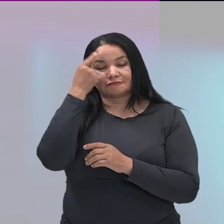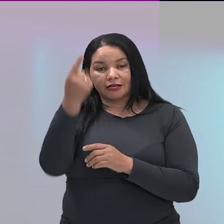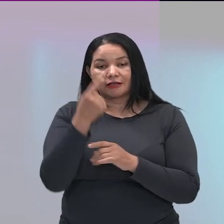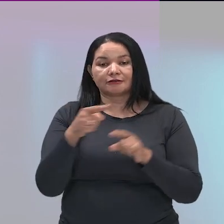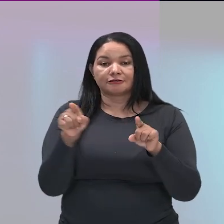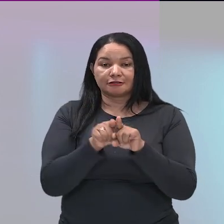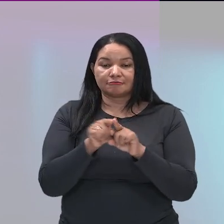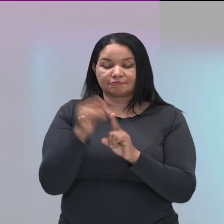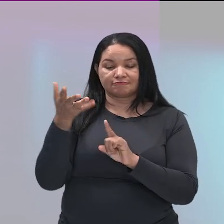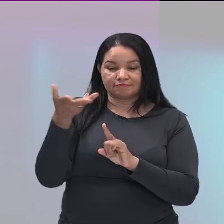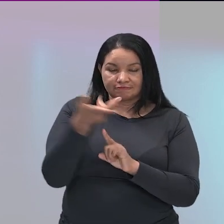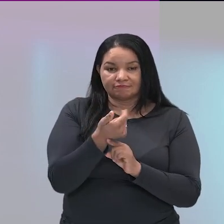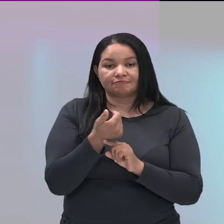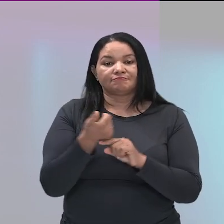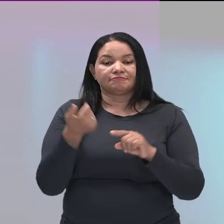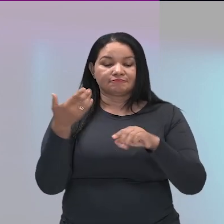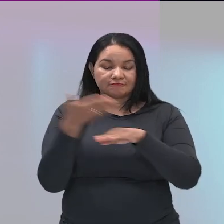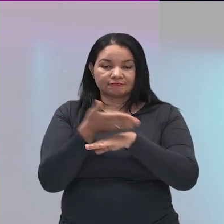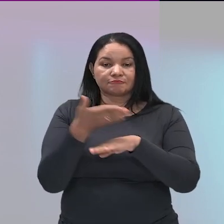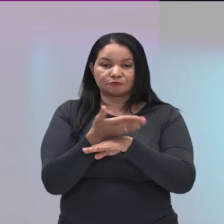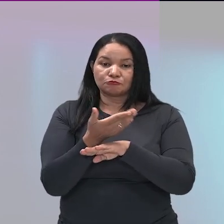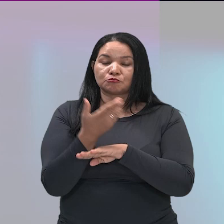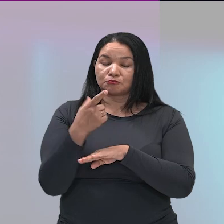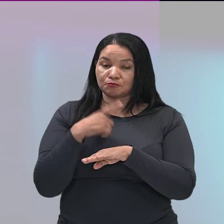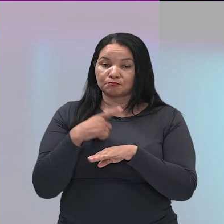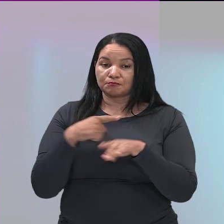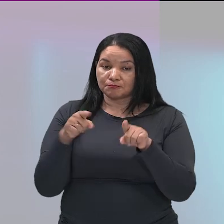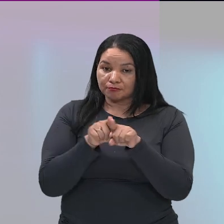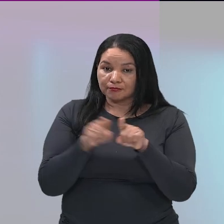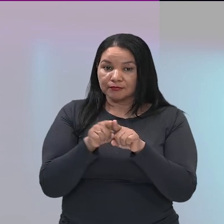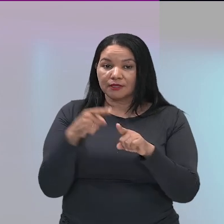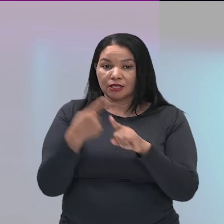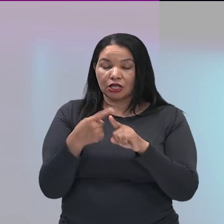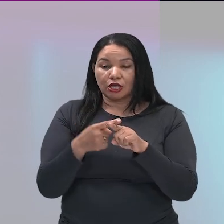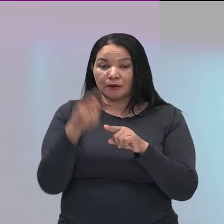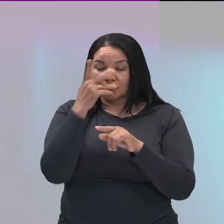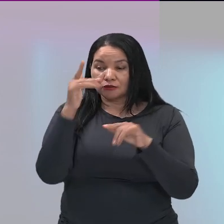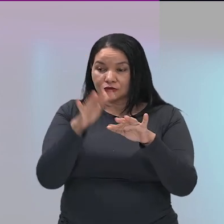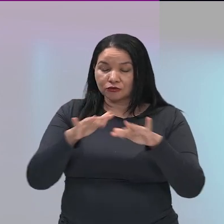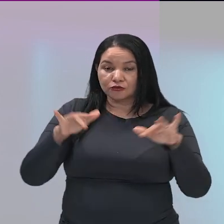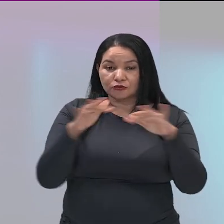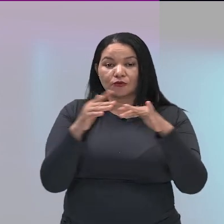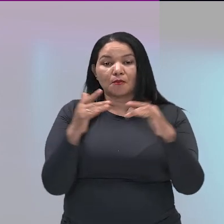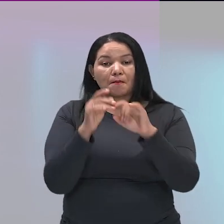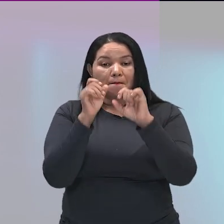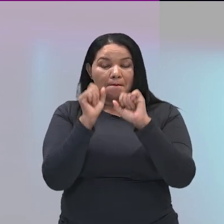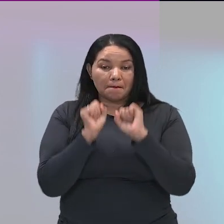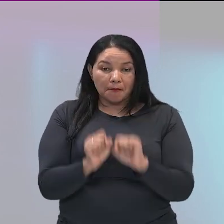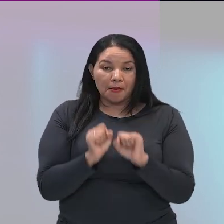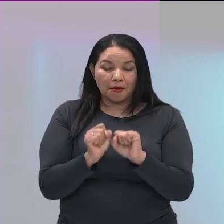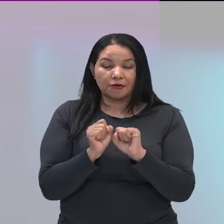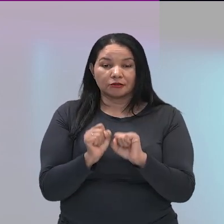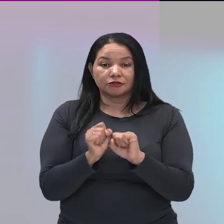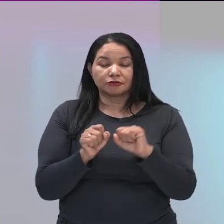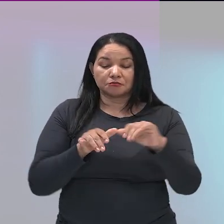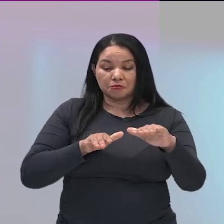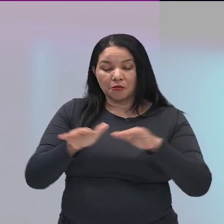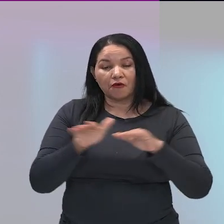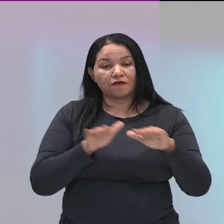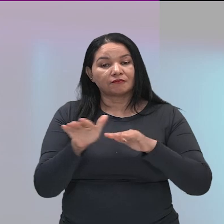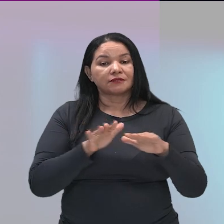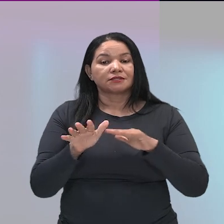essa arte participativa que nós vimos, aonde o público ele pode tocar, ele pode se